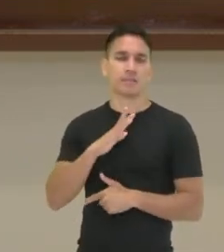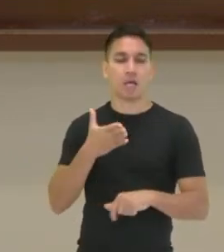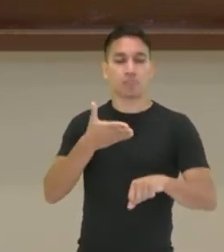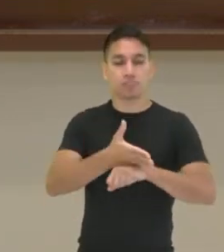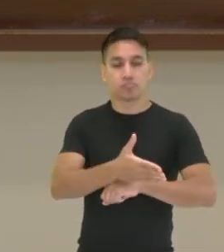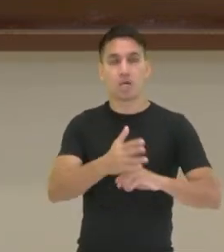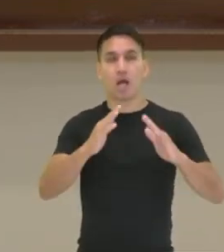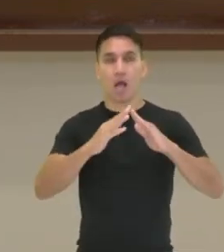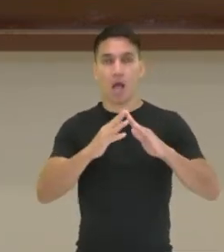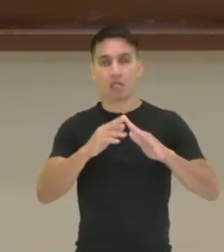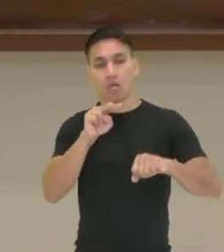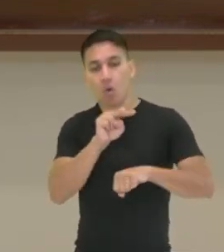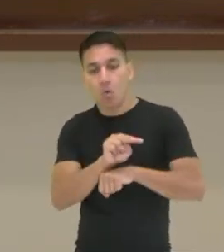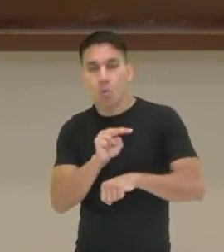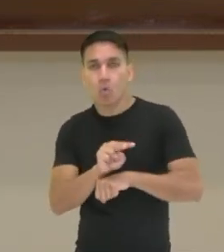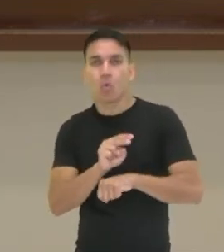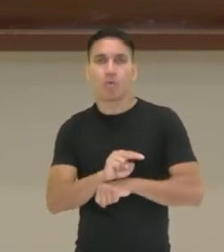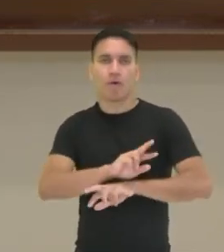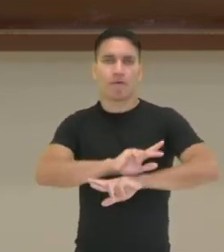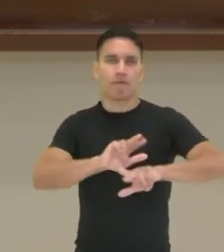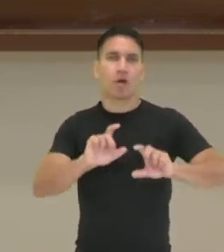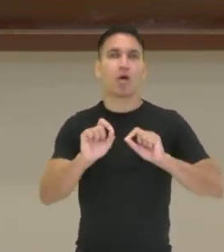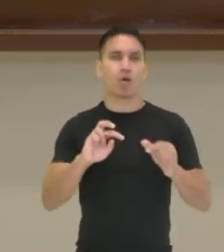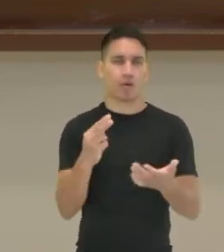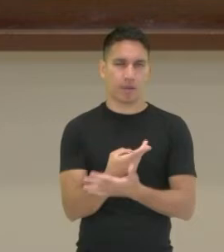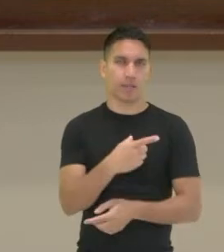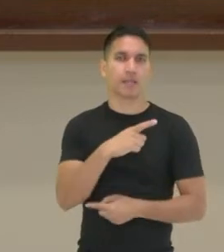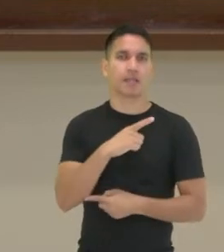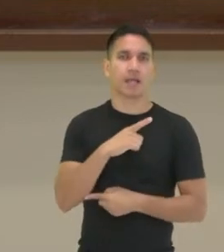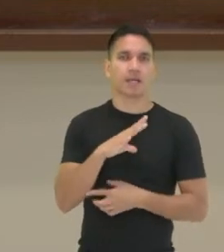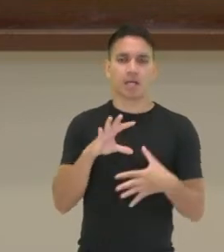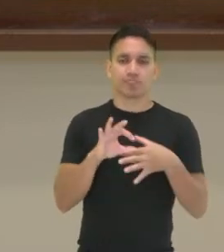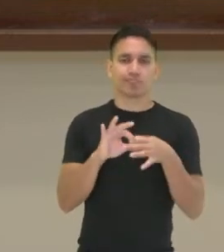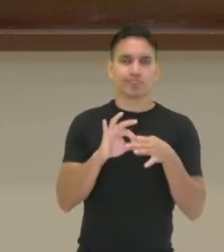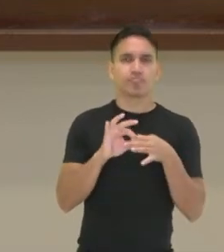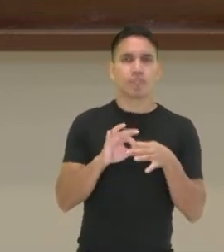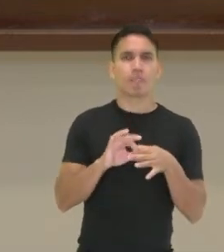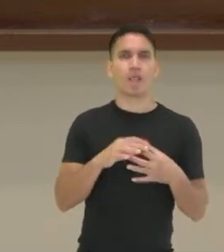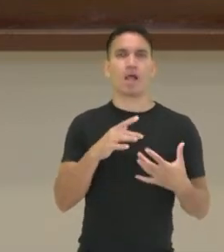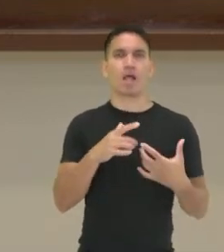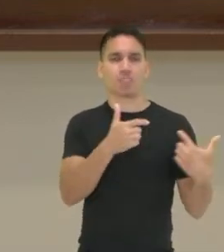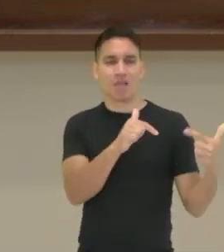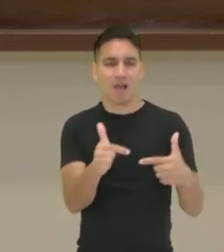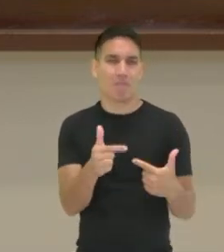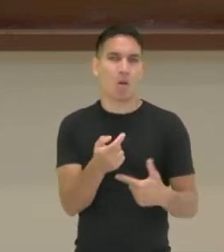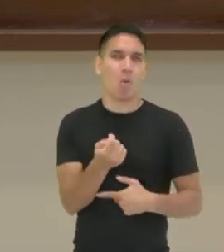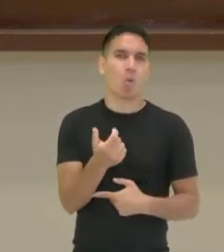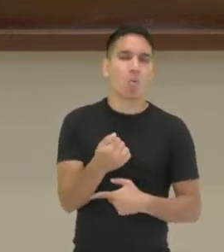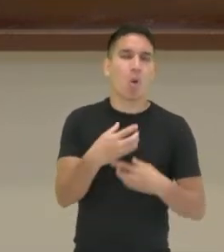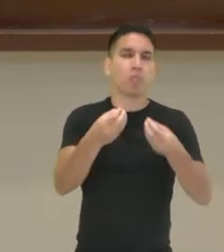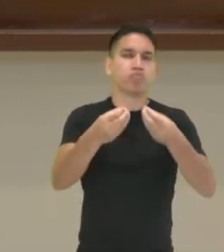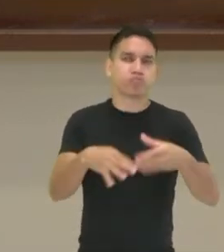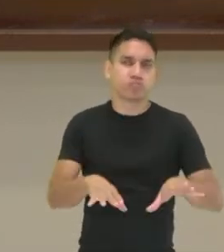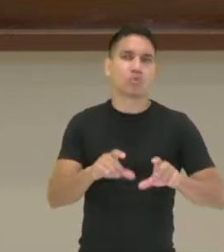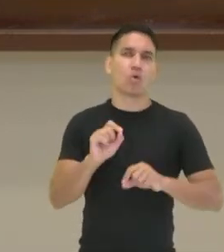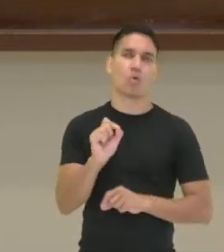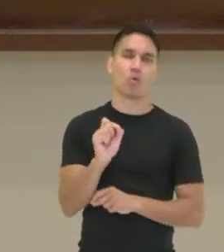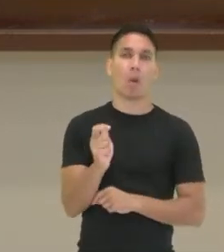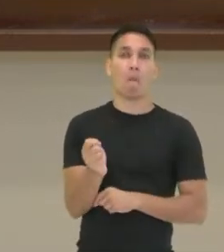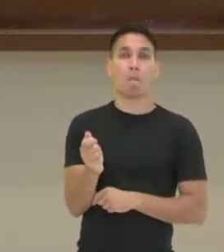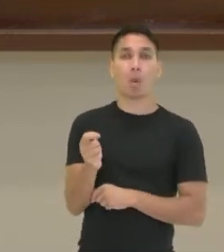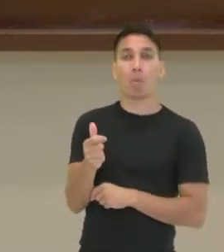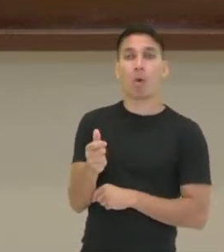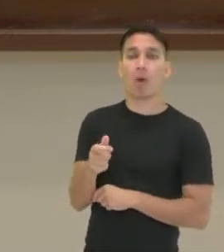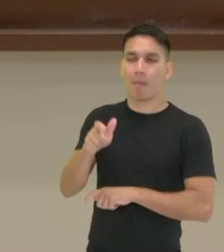doméstico, tem vínculos empregatícios muito precários. Tá? São poucas as pessoas